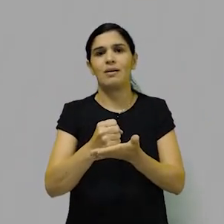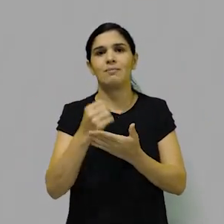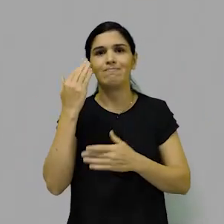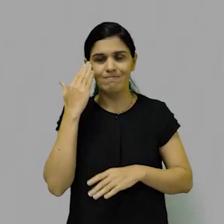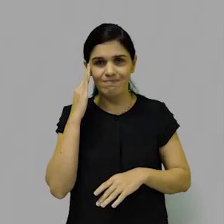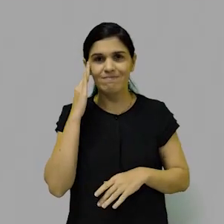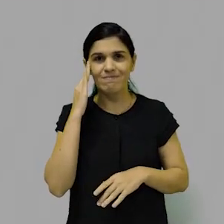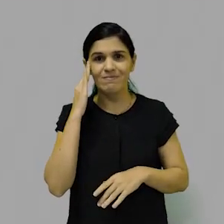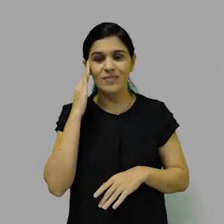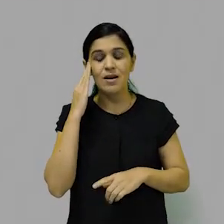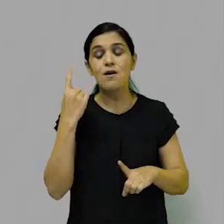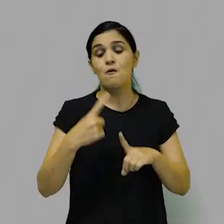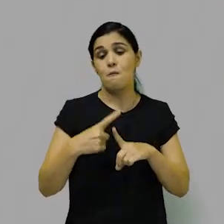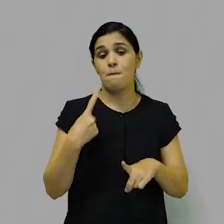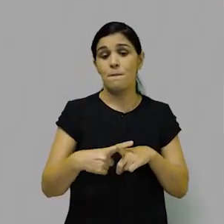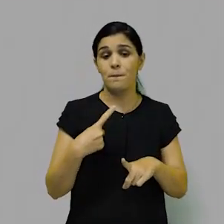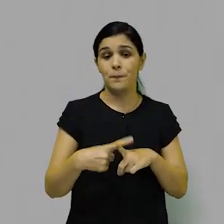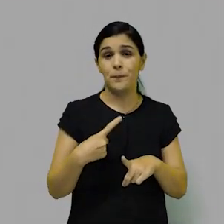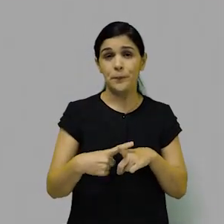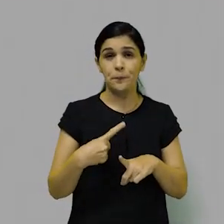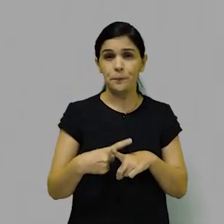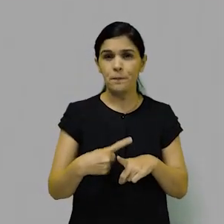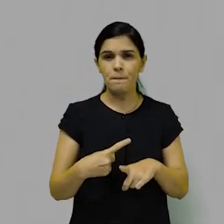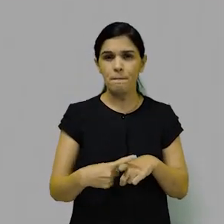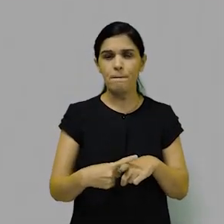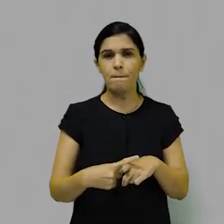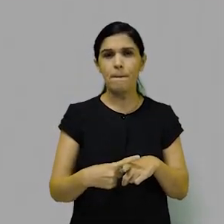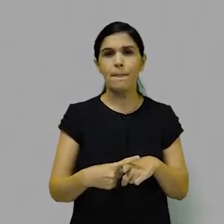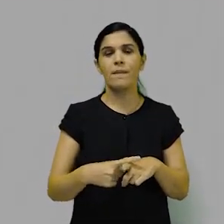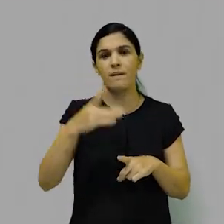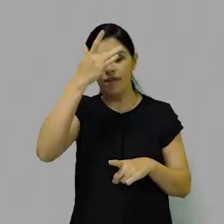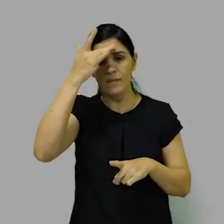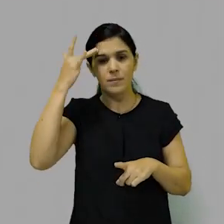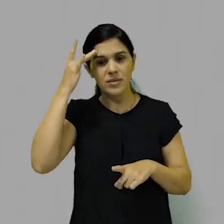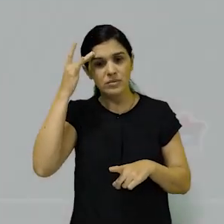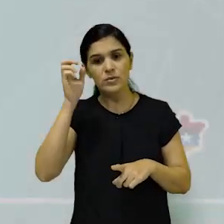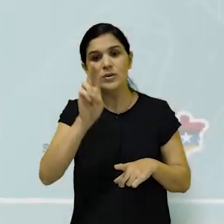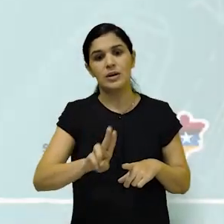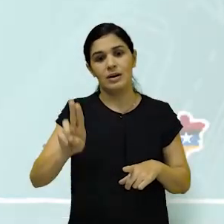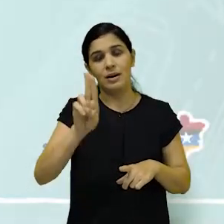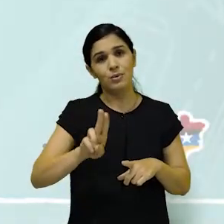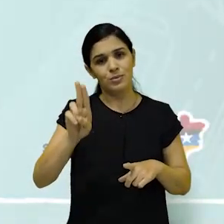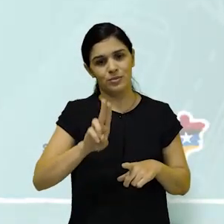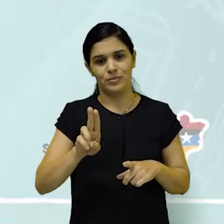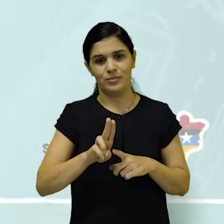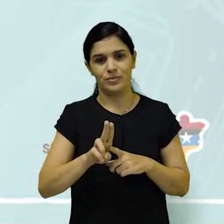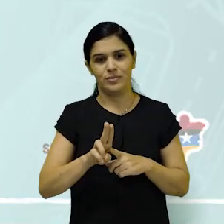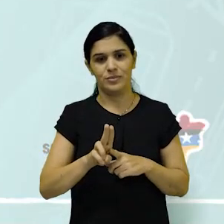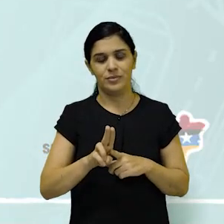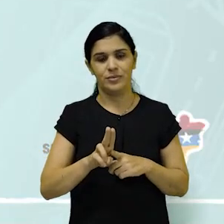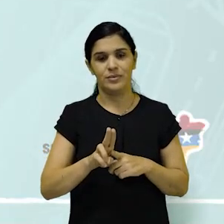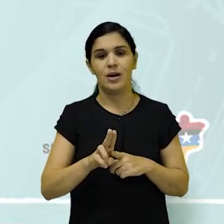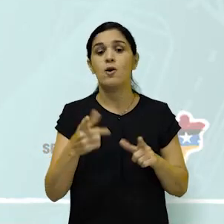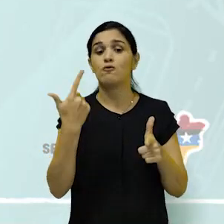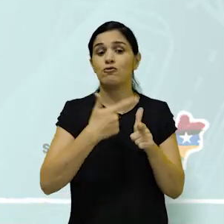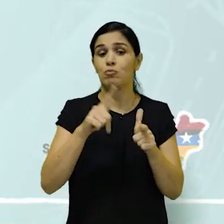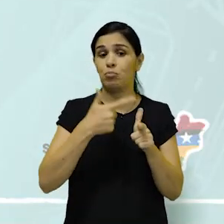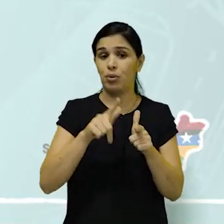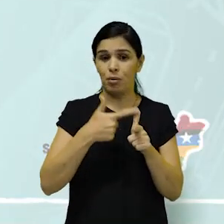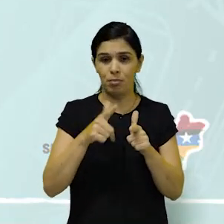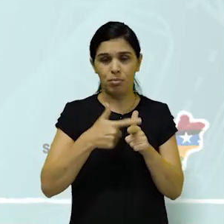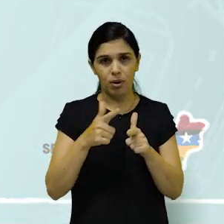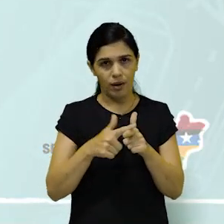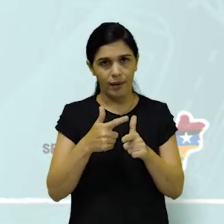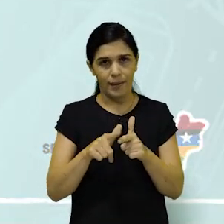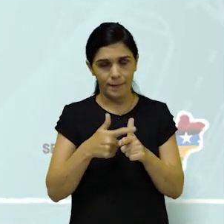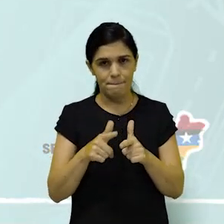um conhecimento daquilo que está acabando aqui por consumir, tá certo? Tá aí, ó, as consequências desses padrões